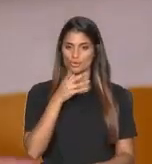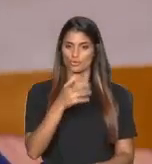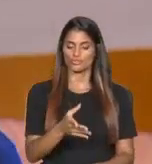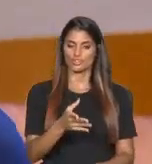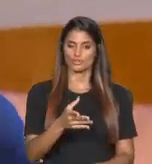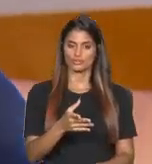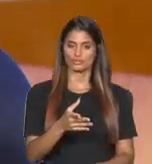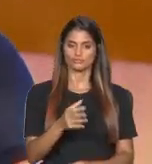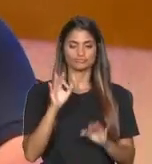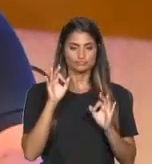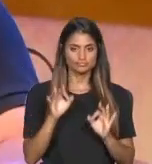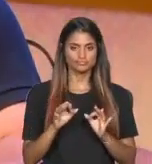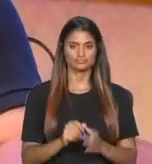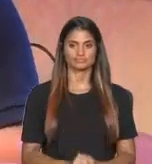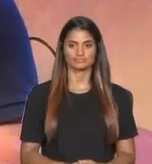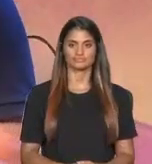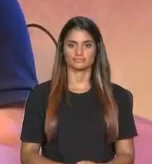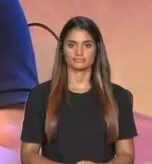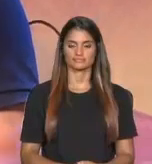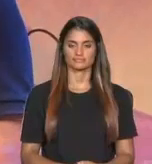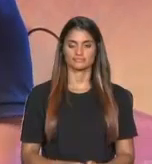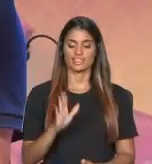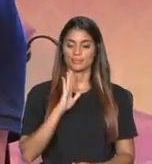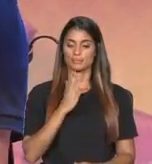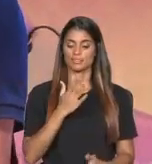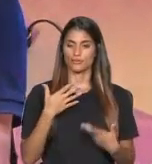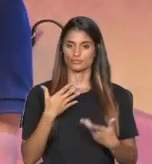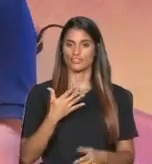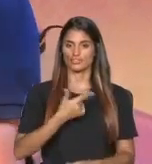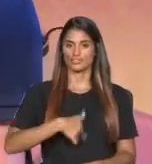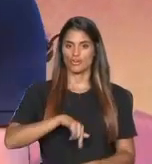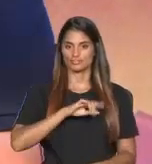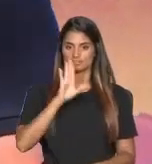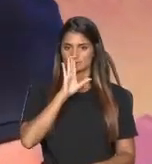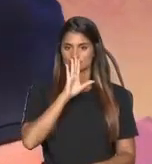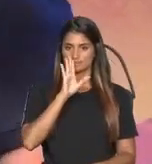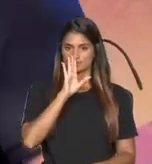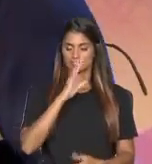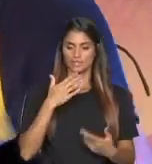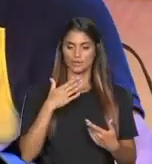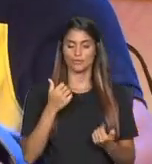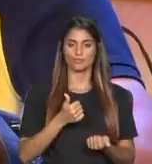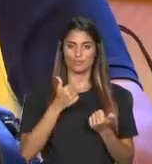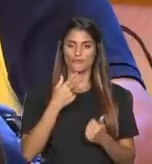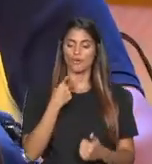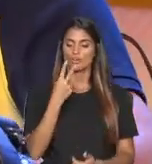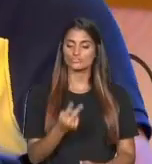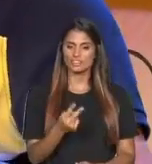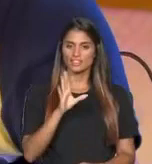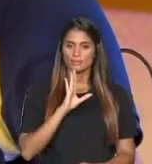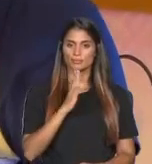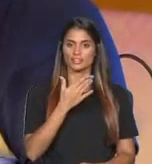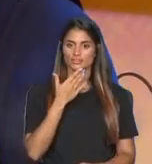com brilho. Depende da nossa vontade e se tivermos bom pio. Depende